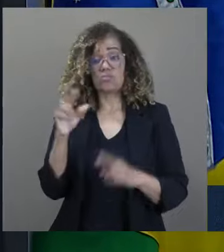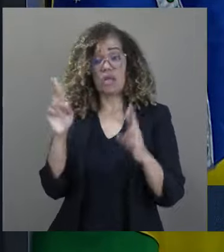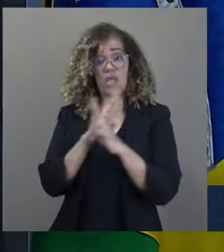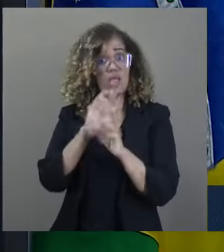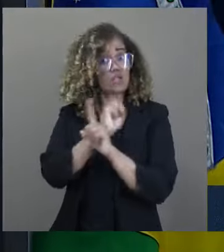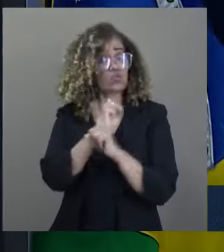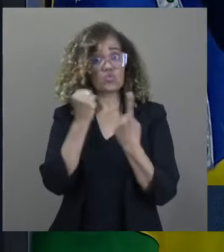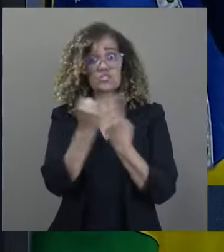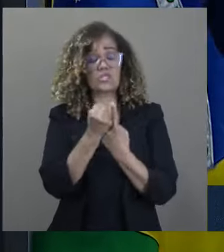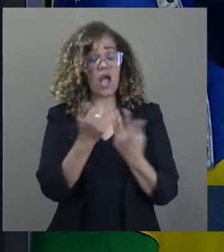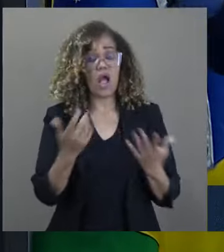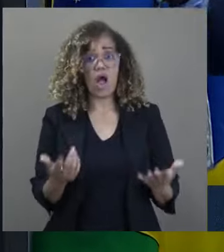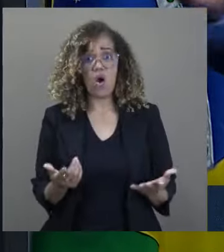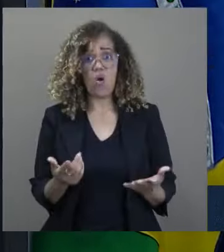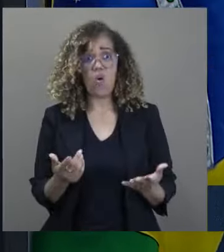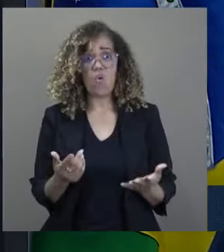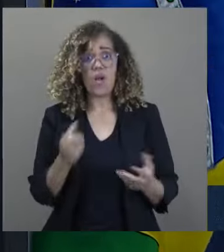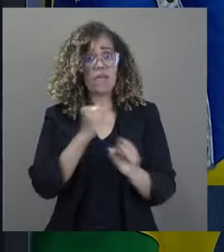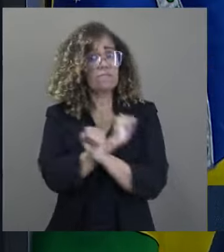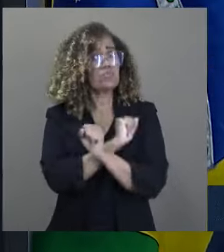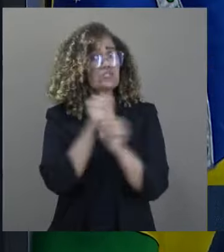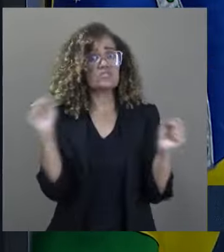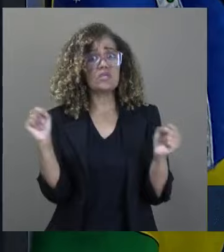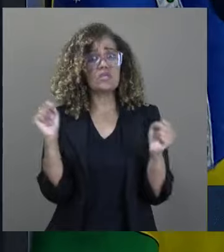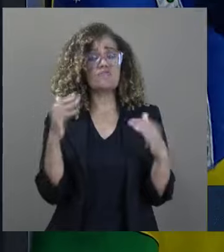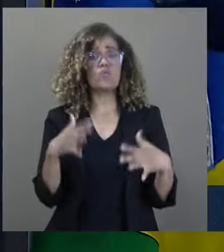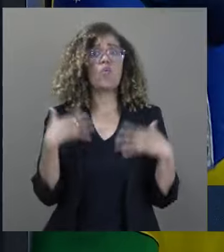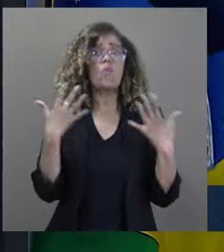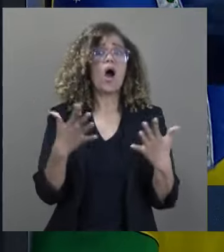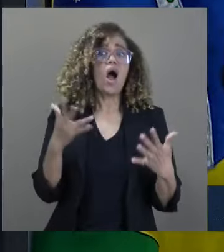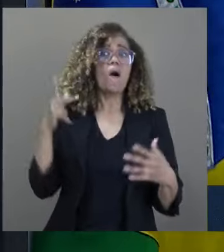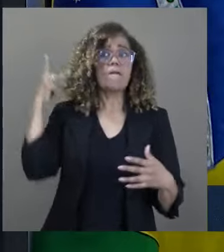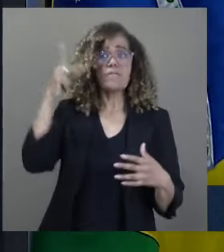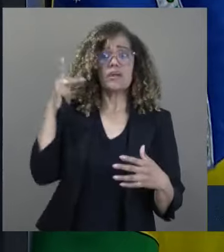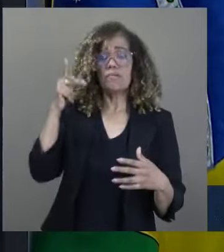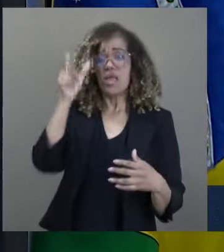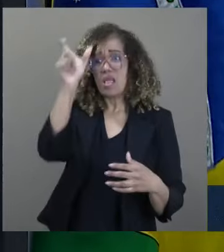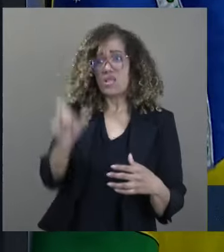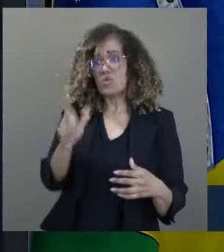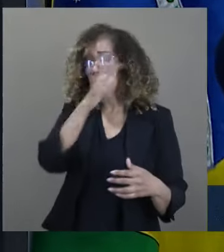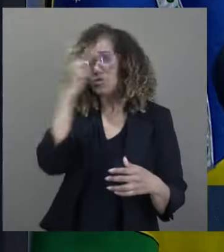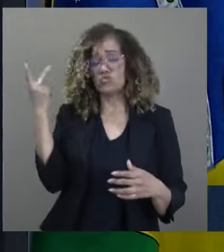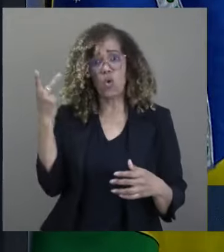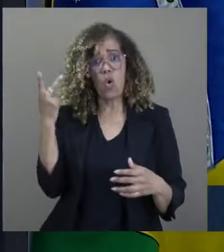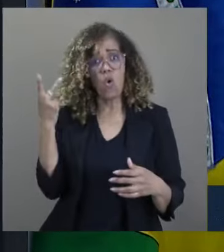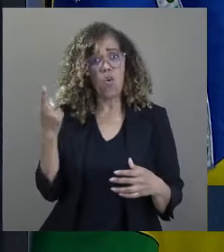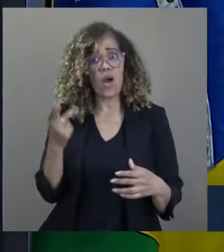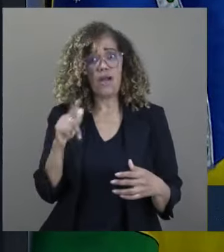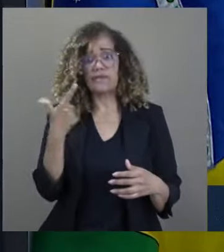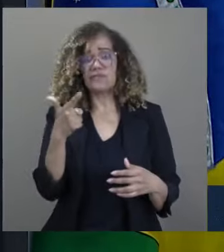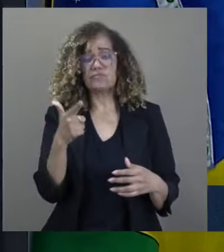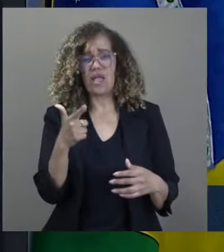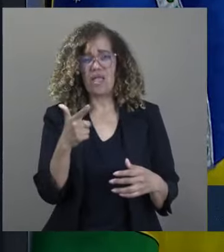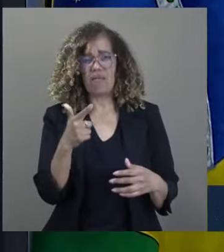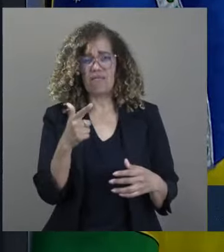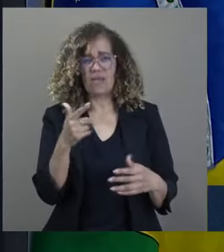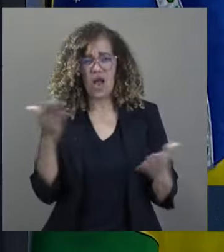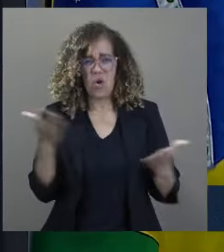Será possível um negócio desse? Qual é o parlamento do mundo que tem isso? E a gente diz que tem